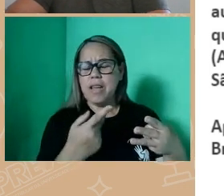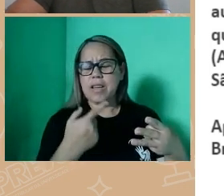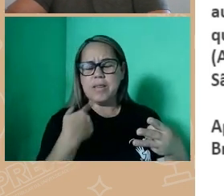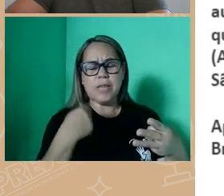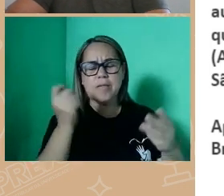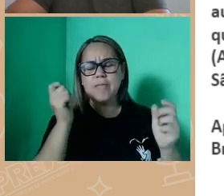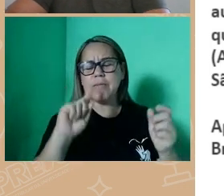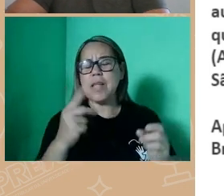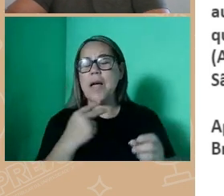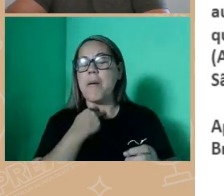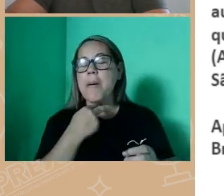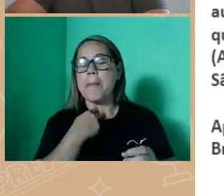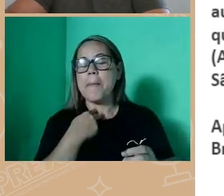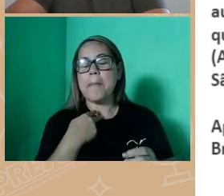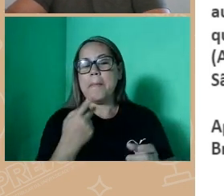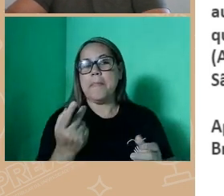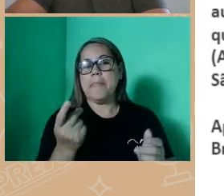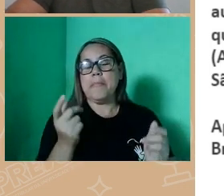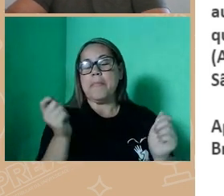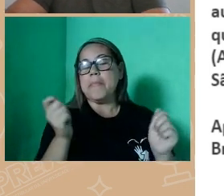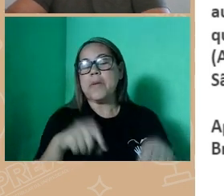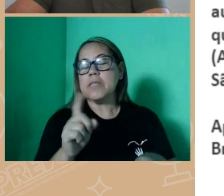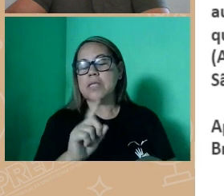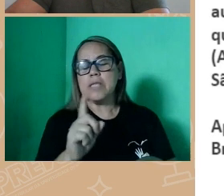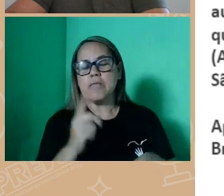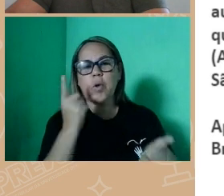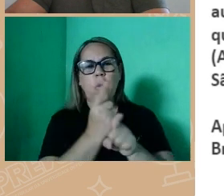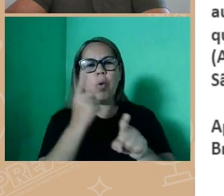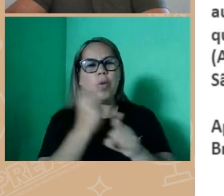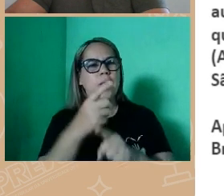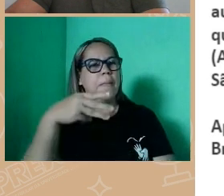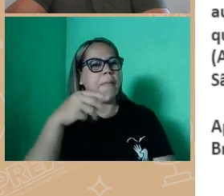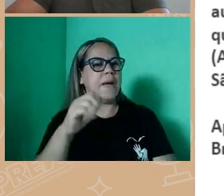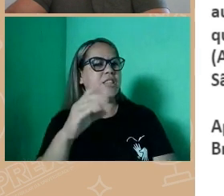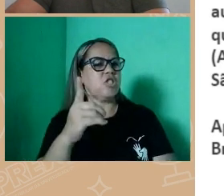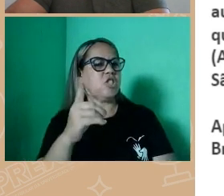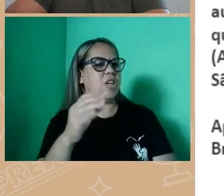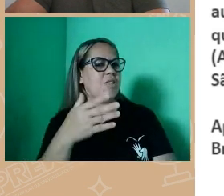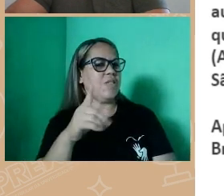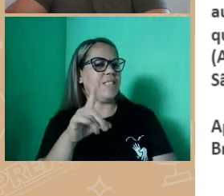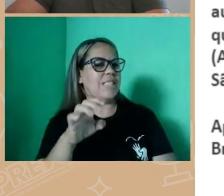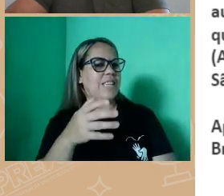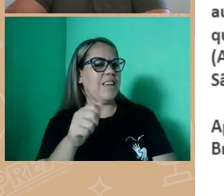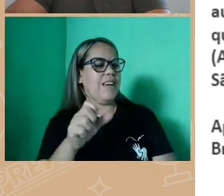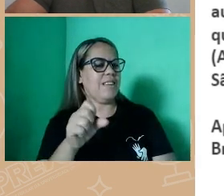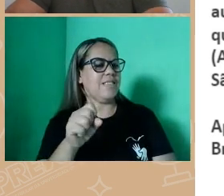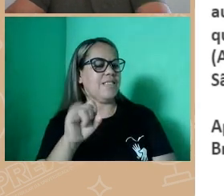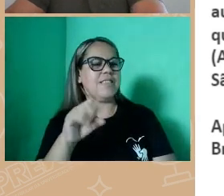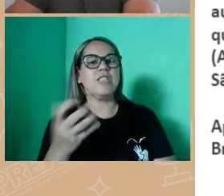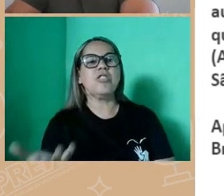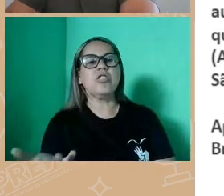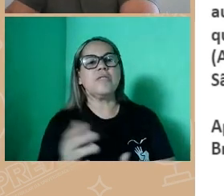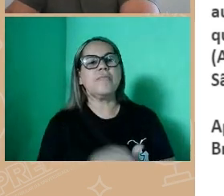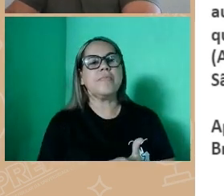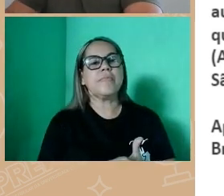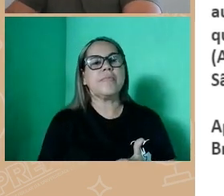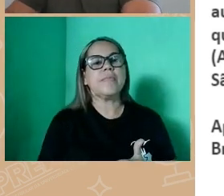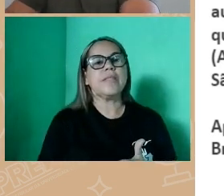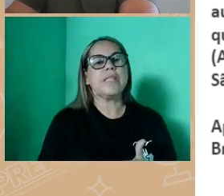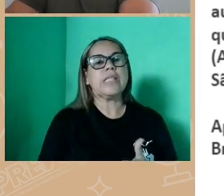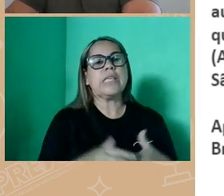vamos para a letra D a letra D diz o seguinte o